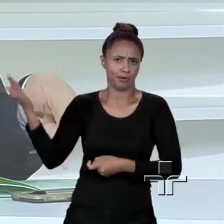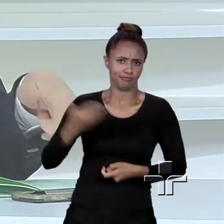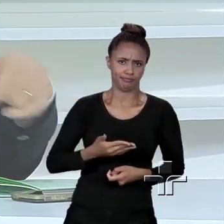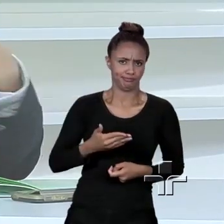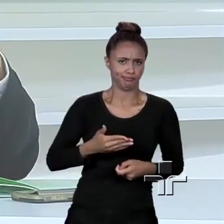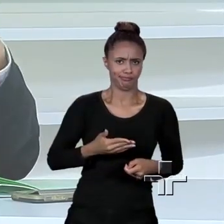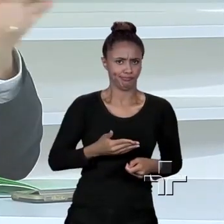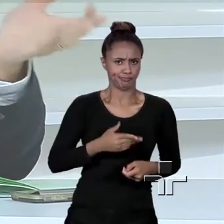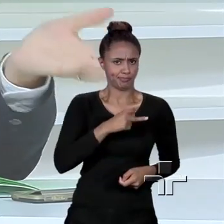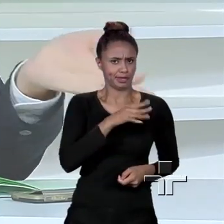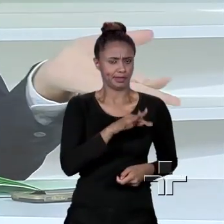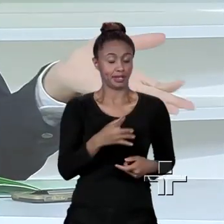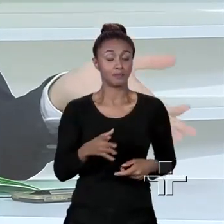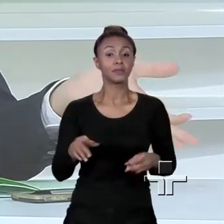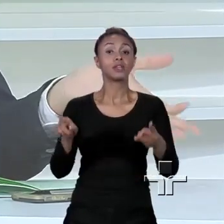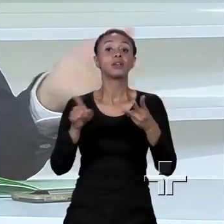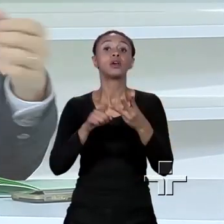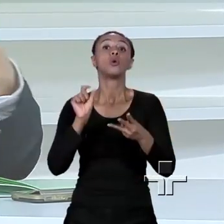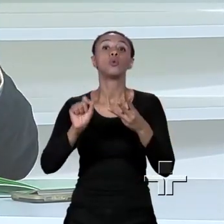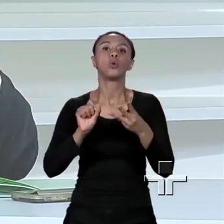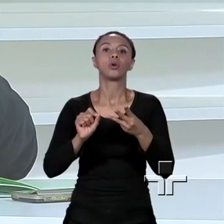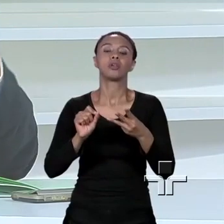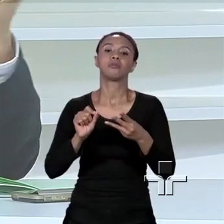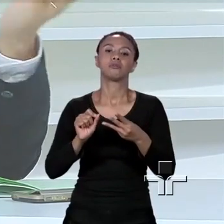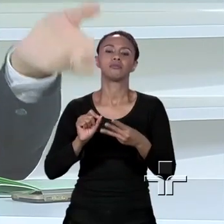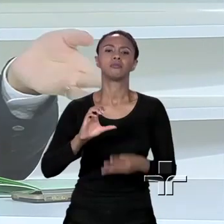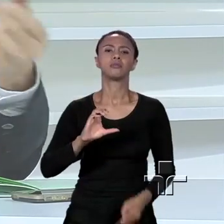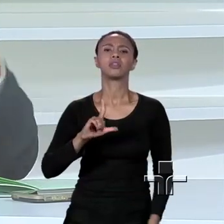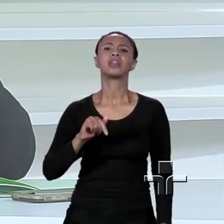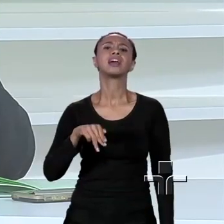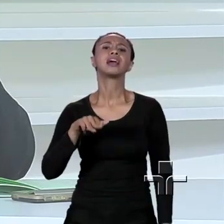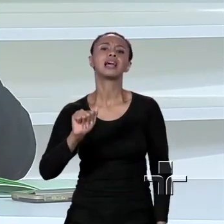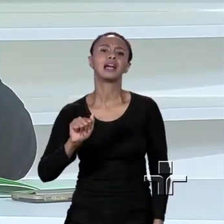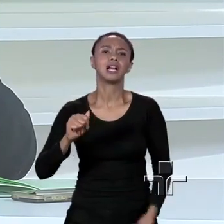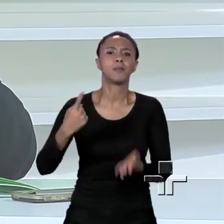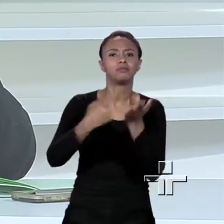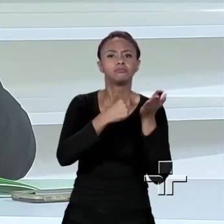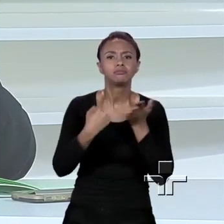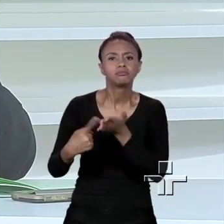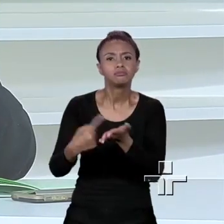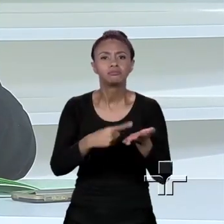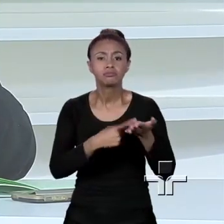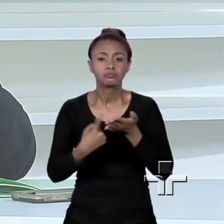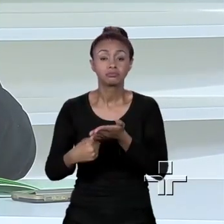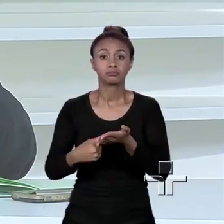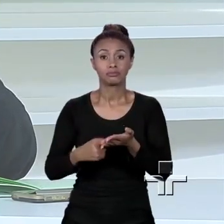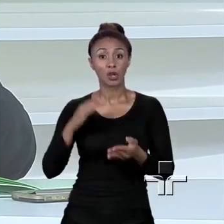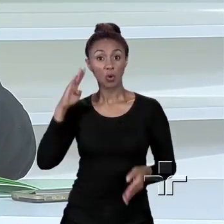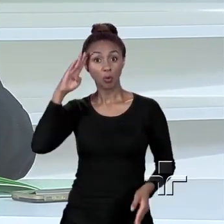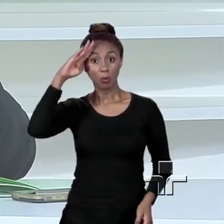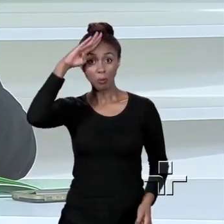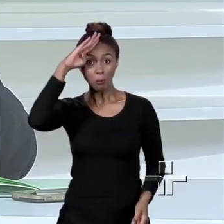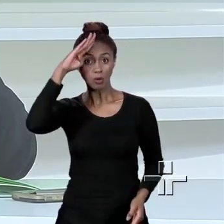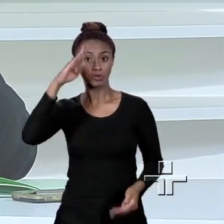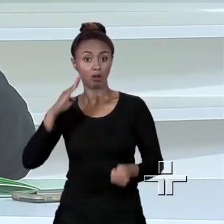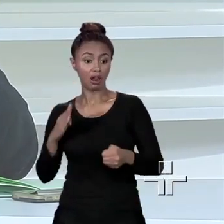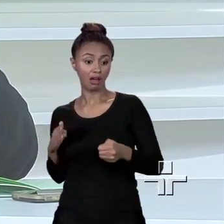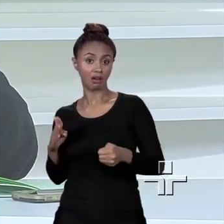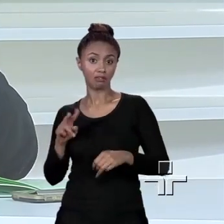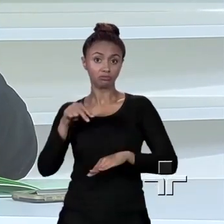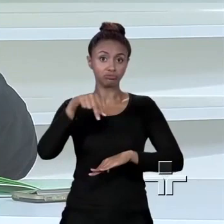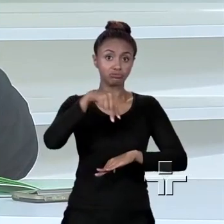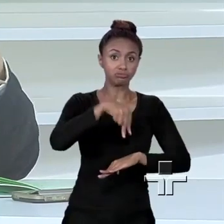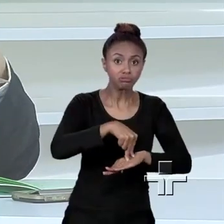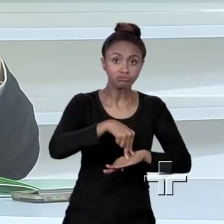último dessa semana, a questão do acordo do clima. O presidente Bolsonaro, ele interferiu pessoalmente para que o Brasil não